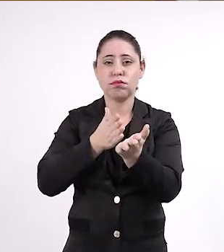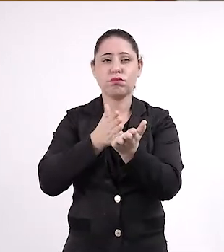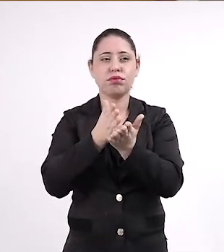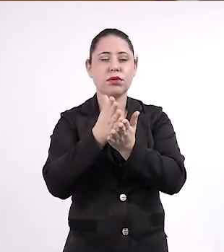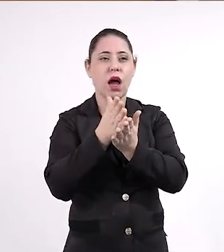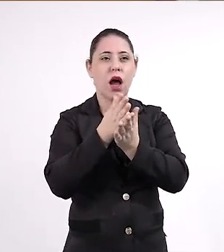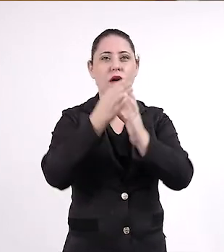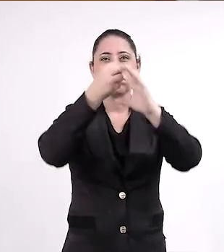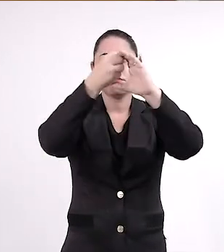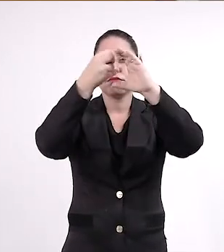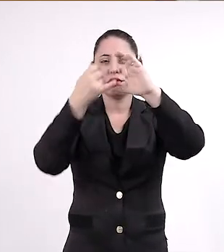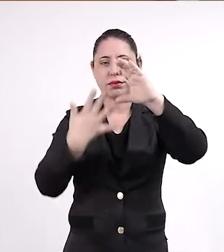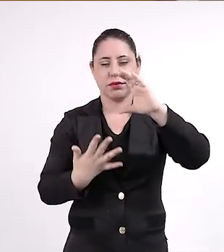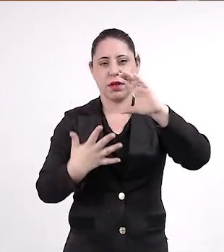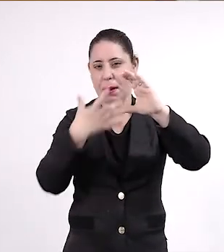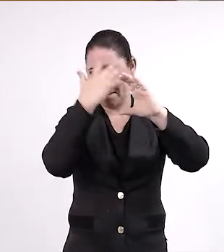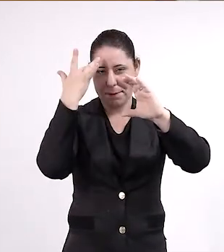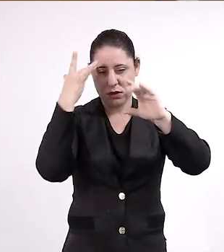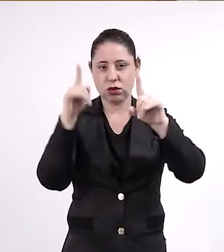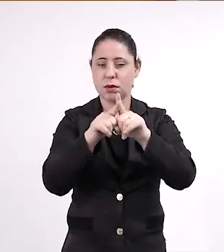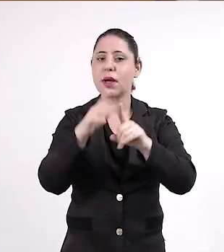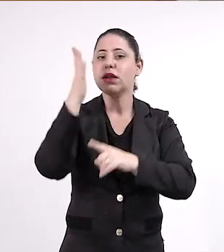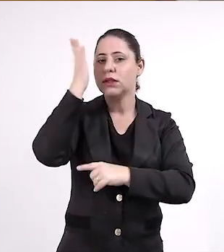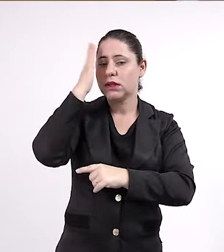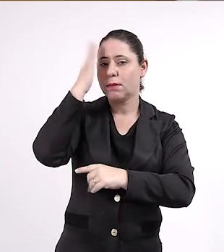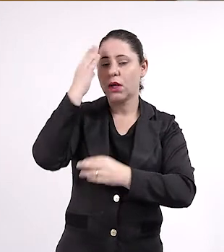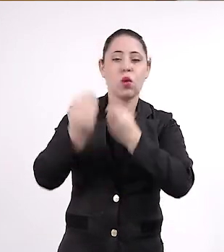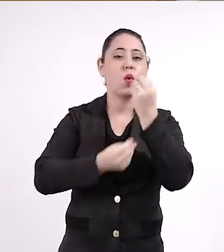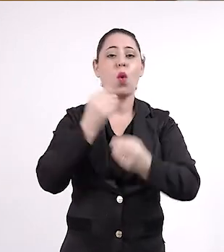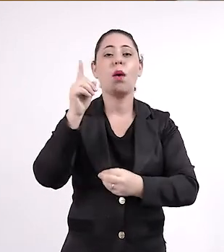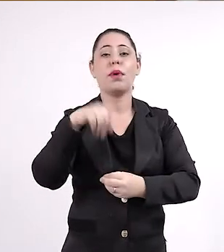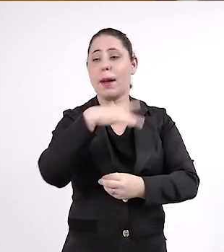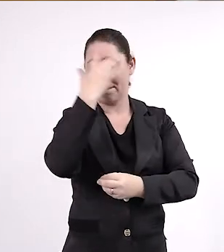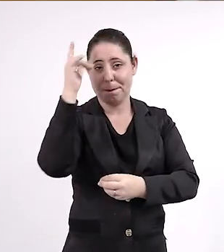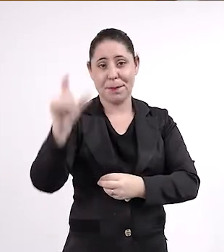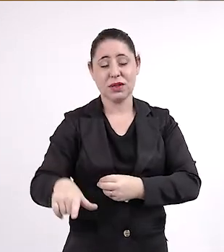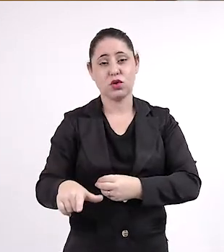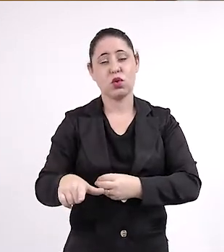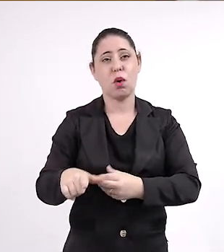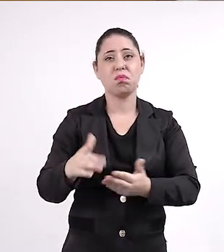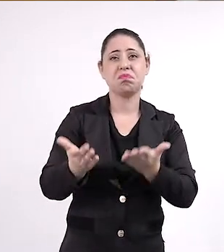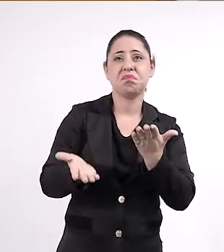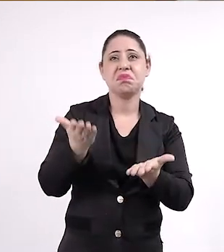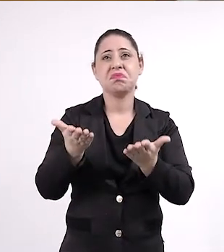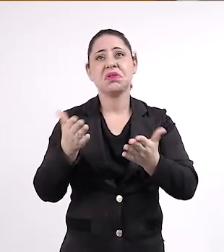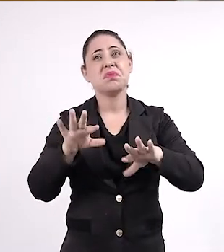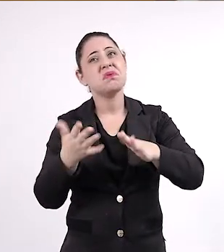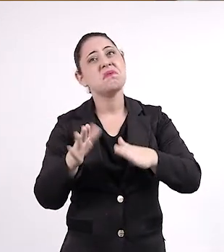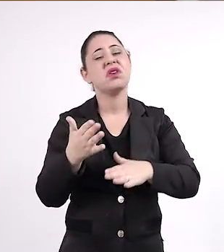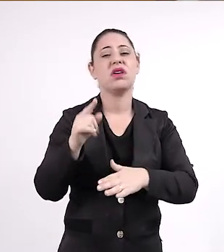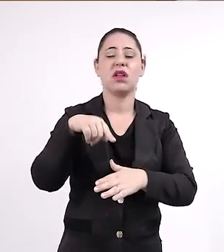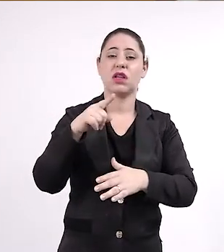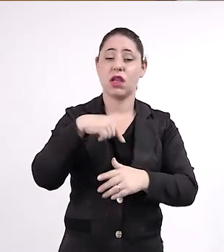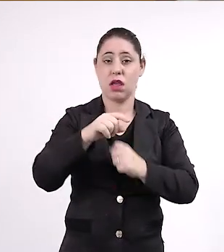as principais características dele e saber mais ou menos como que é o assistido médio da Defensoria aqui em Mato Grosso do